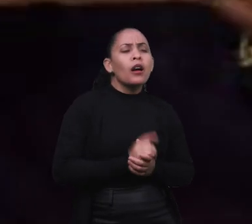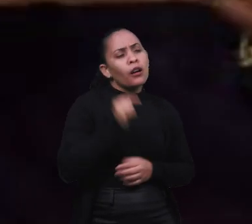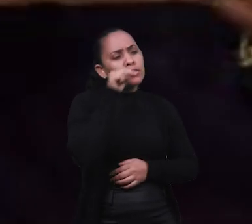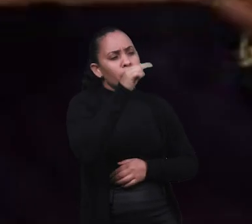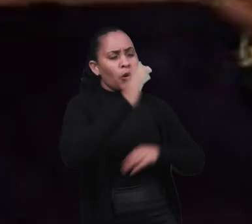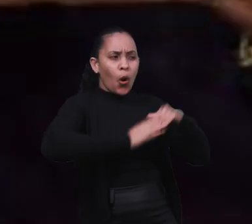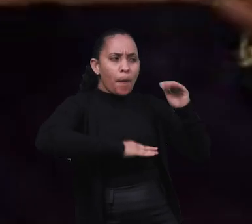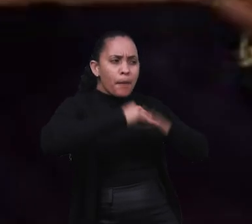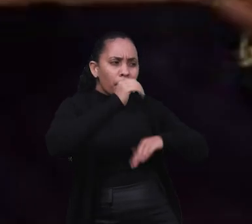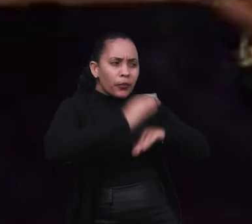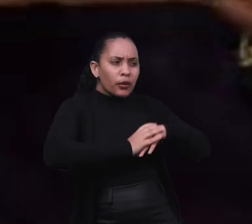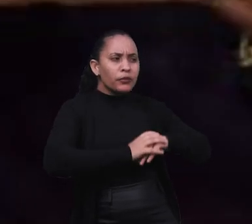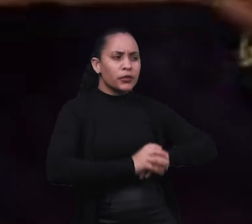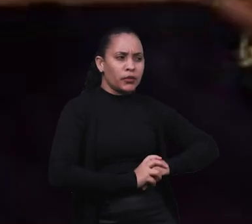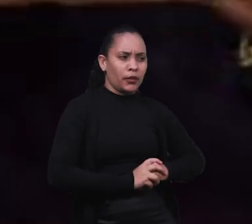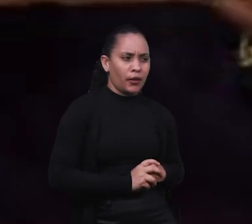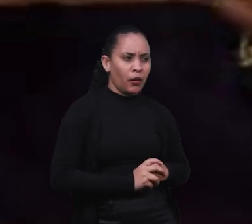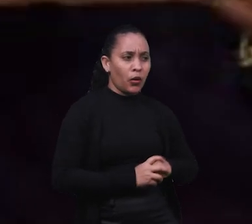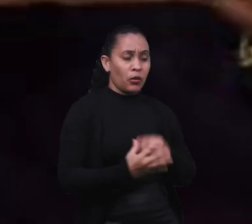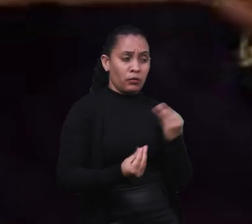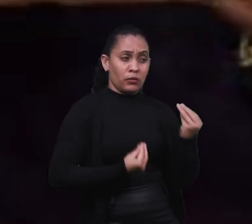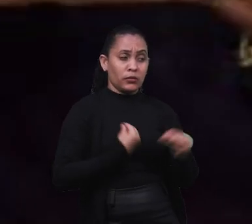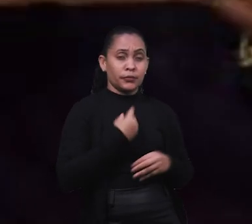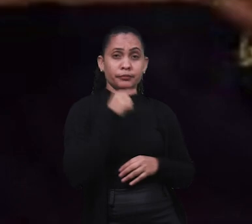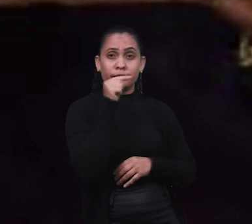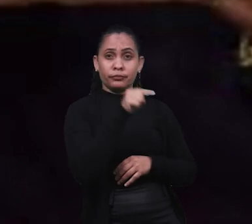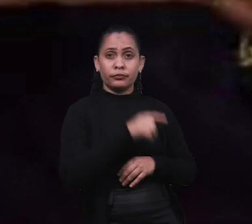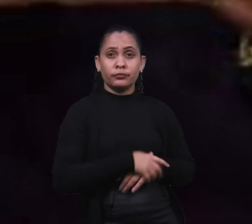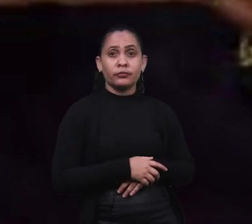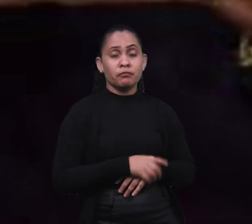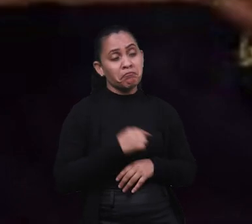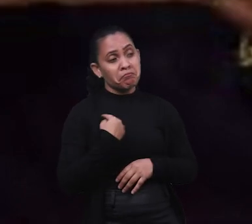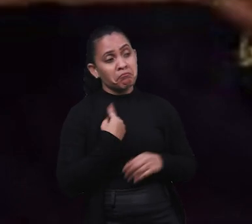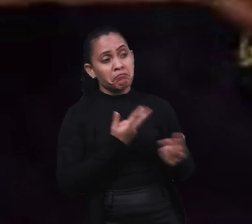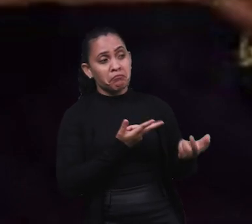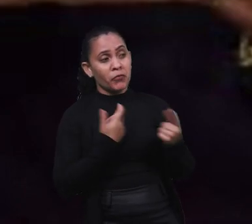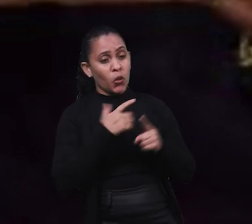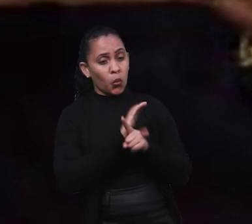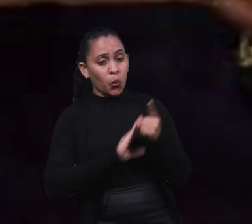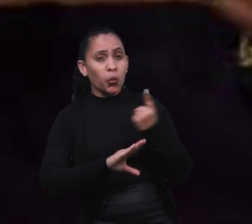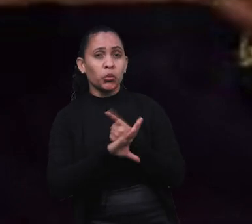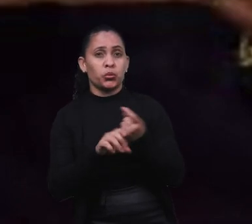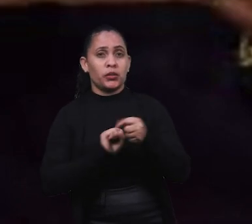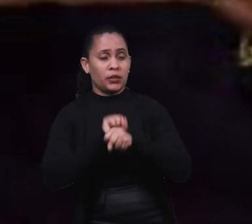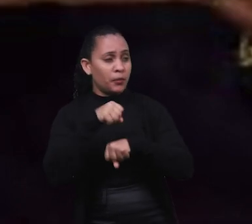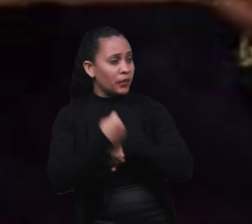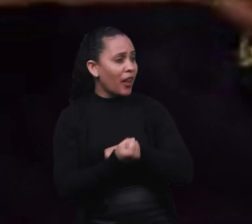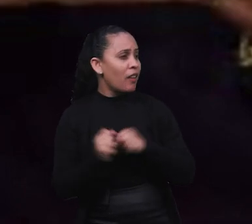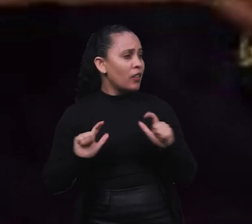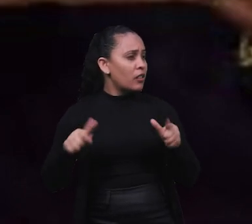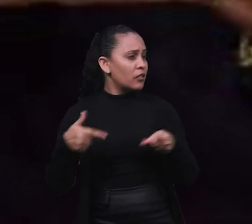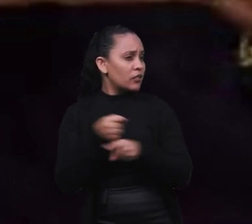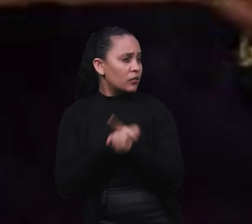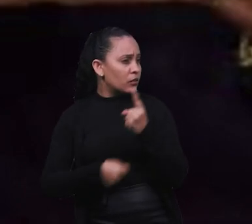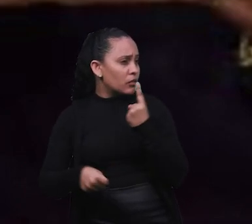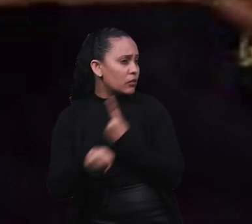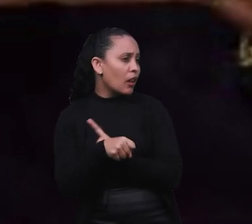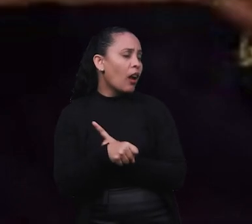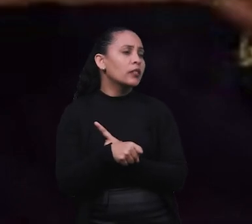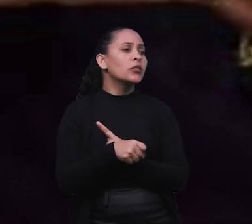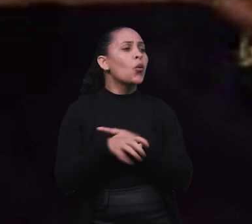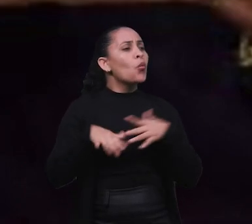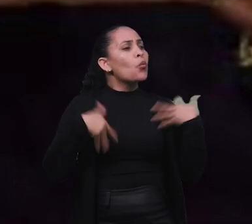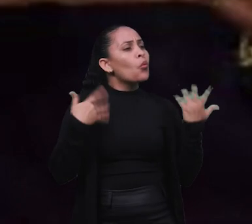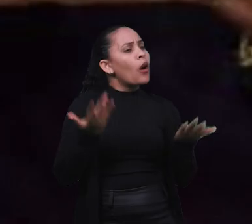tradutora e intérprete de livro, você tem atuado, nós temos visto, né, em cultos, seminários, ações sociais, não é? Que